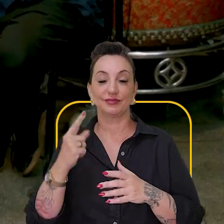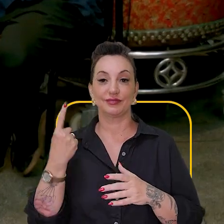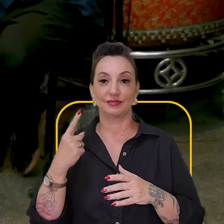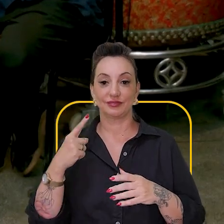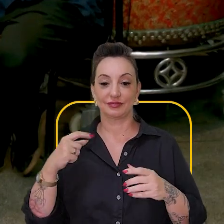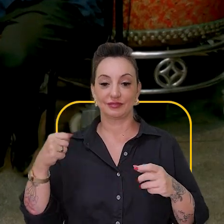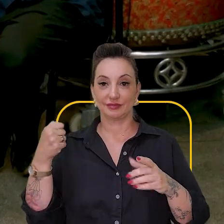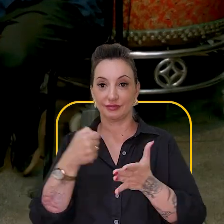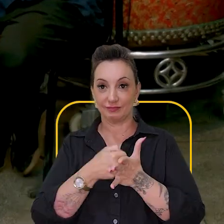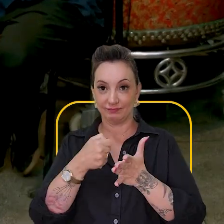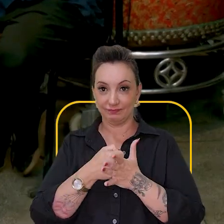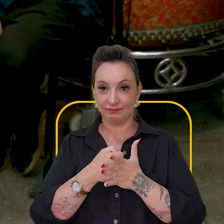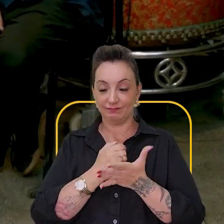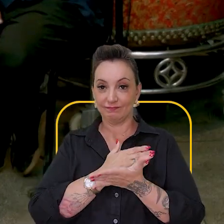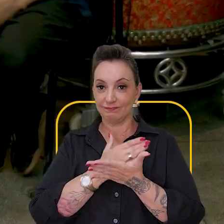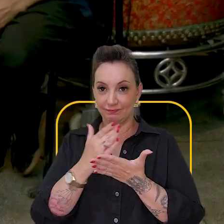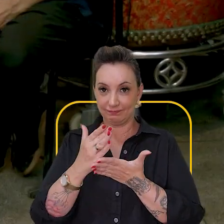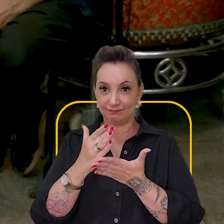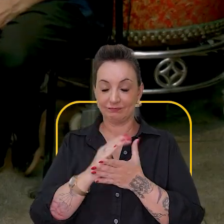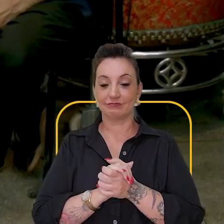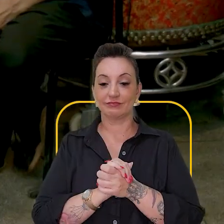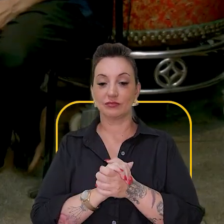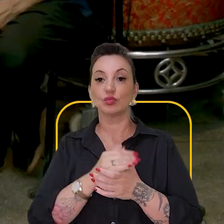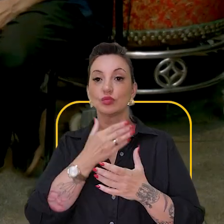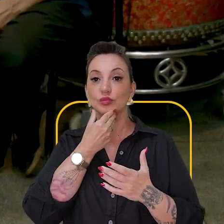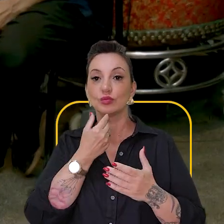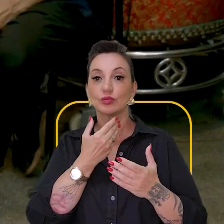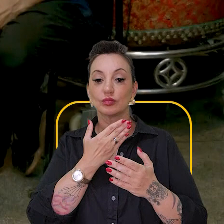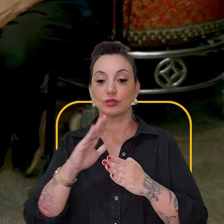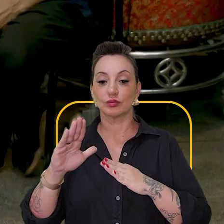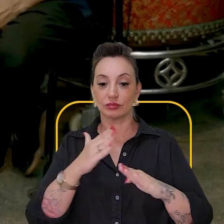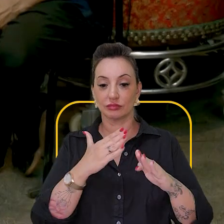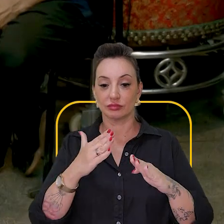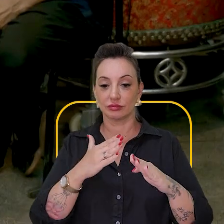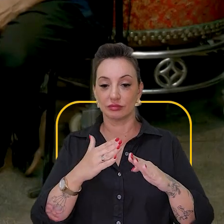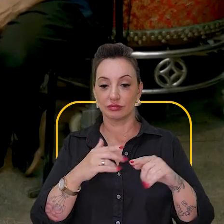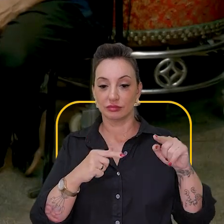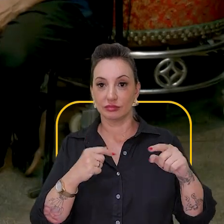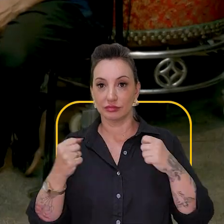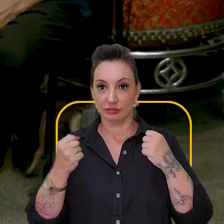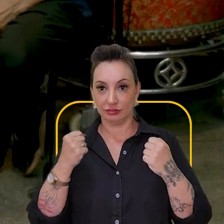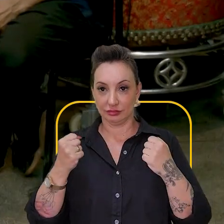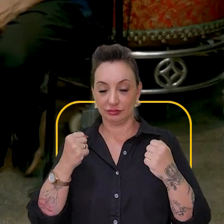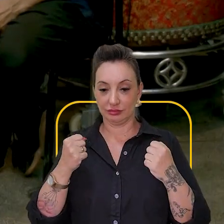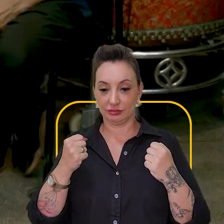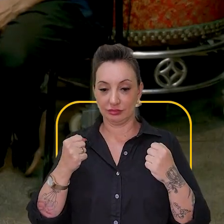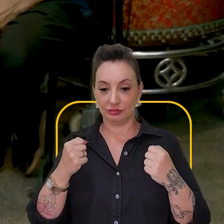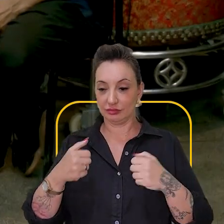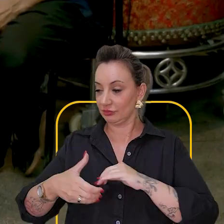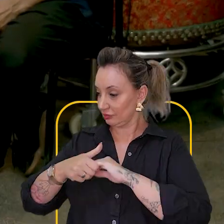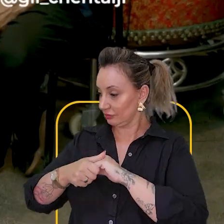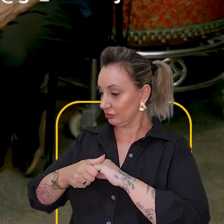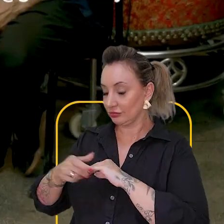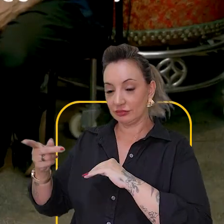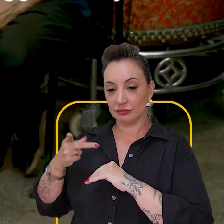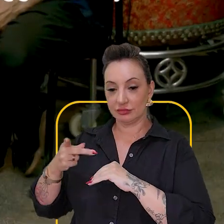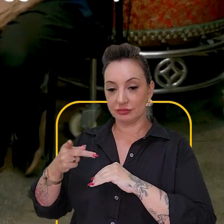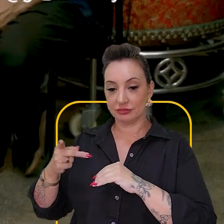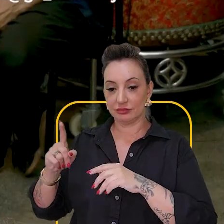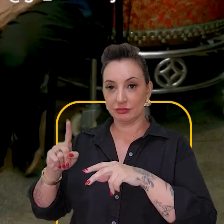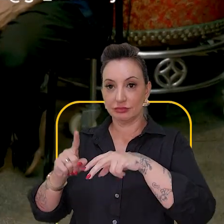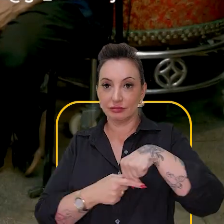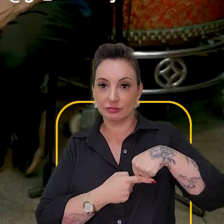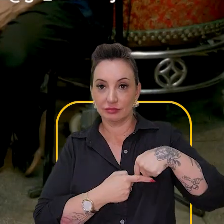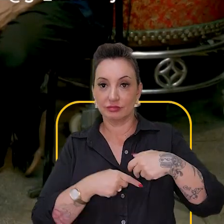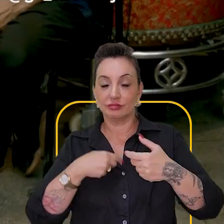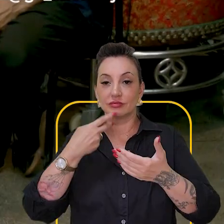teve uma luta logo no começo em que um rapaz do karatê desse da academia de karatê que cumprimentou a gente tomou uma